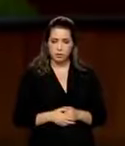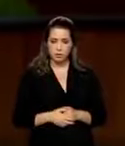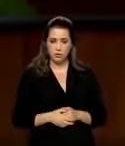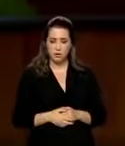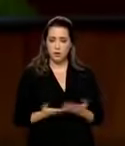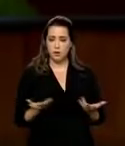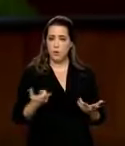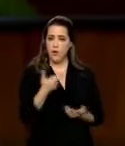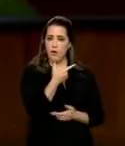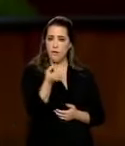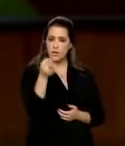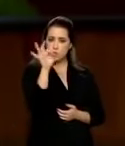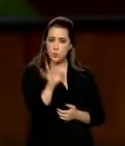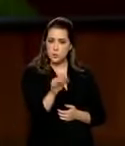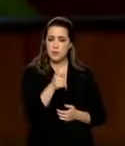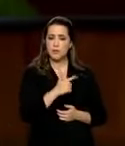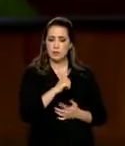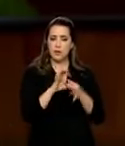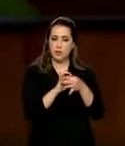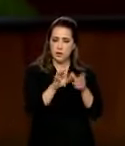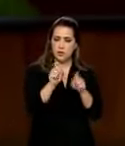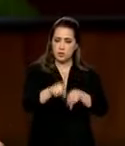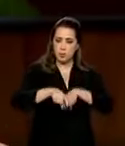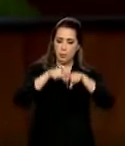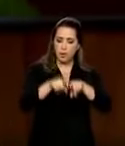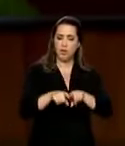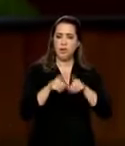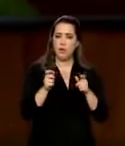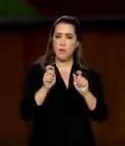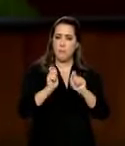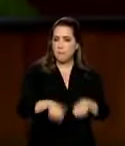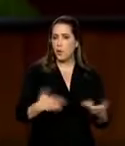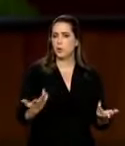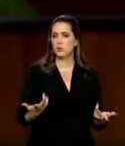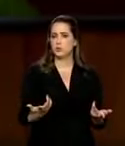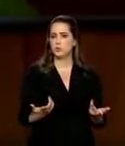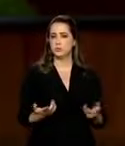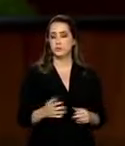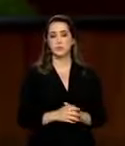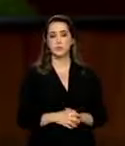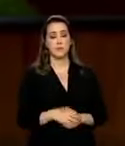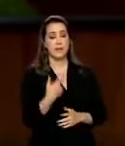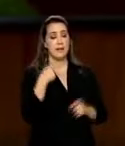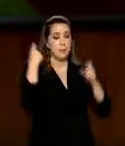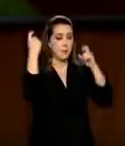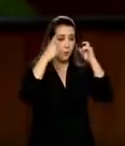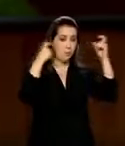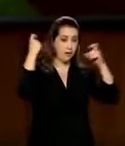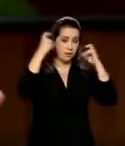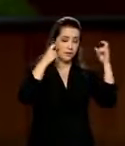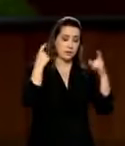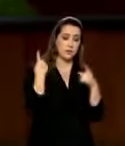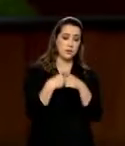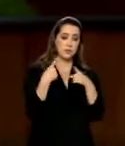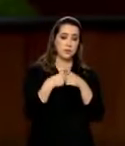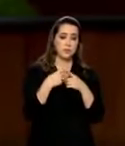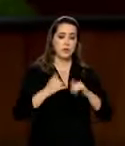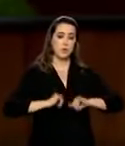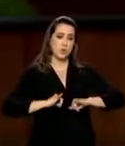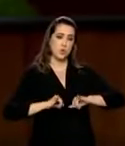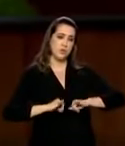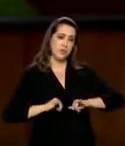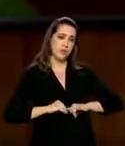cana-de-açúcar em 20% do que sobra, né, dos 100% da região amazônica. Ela estava preocupada que eu ia sofrer muito